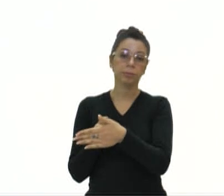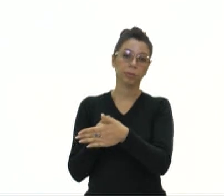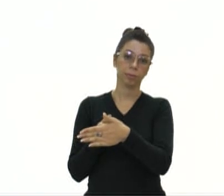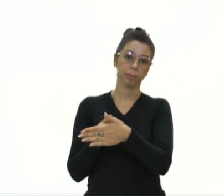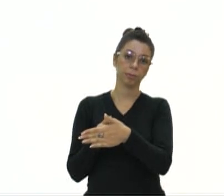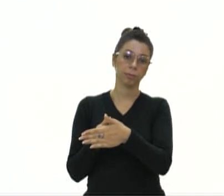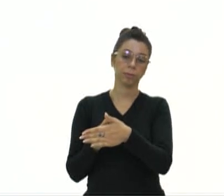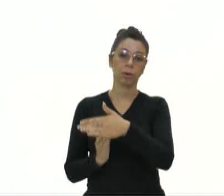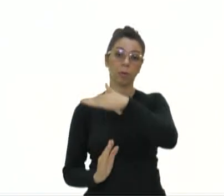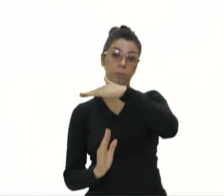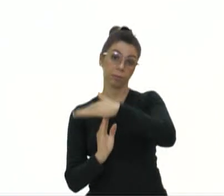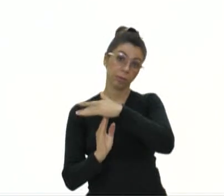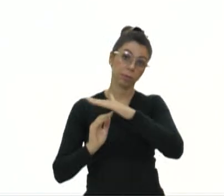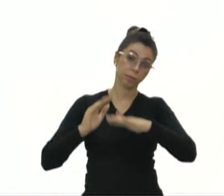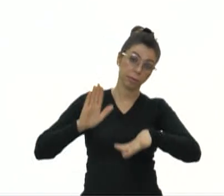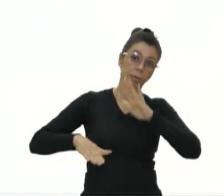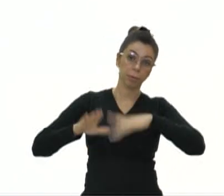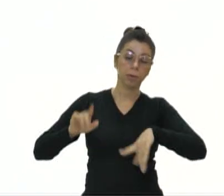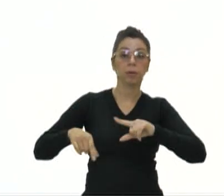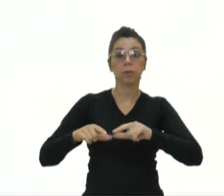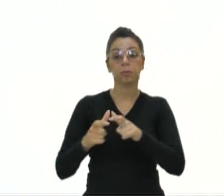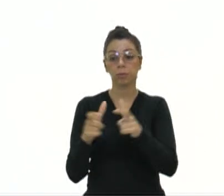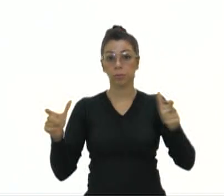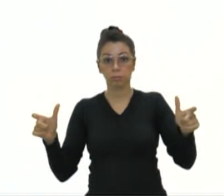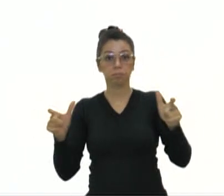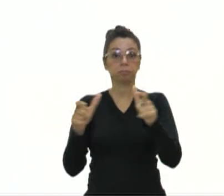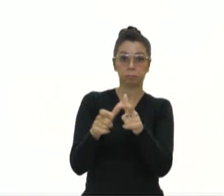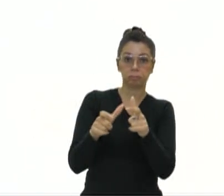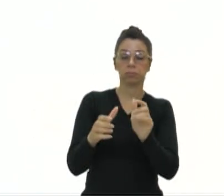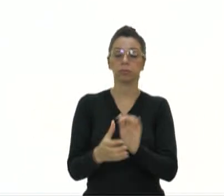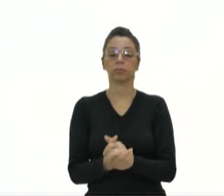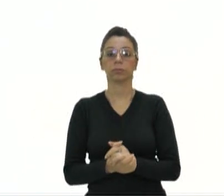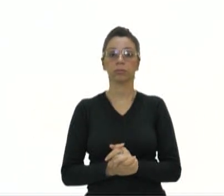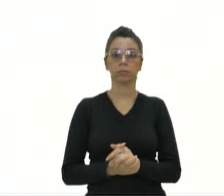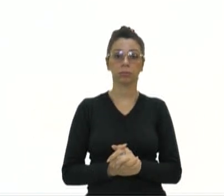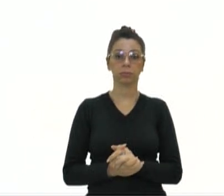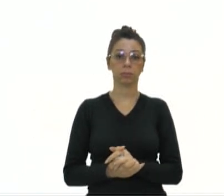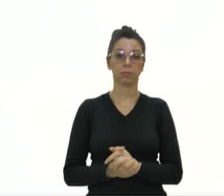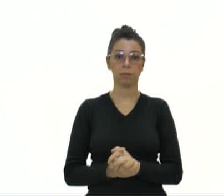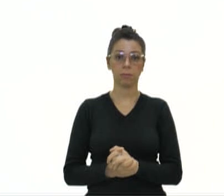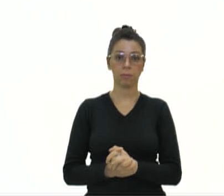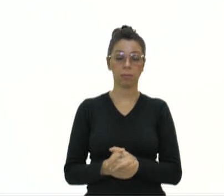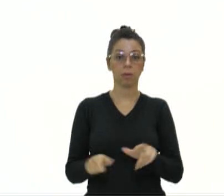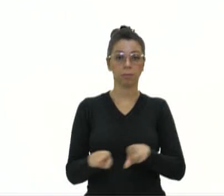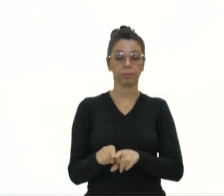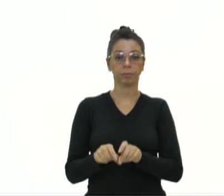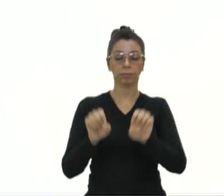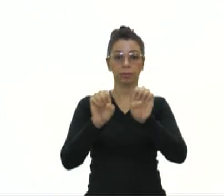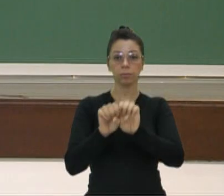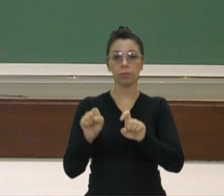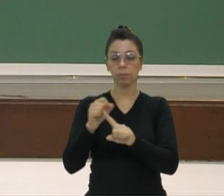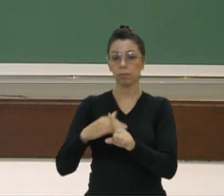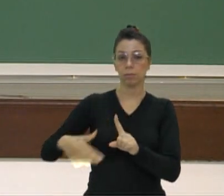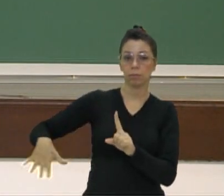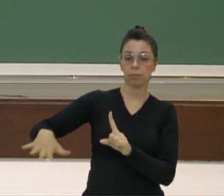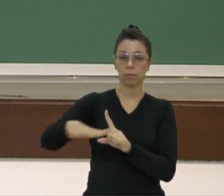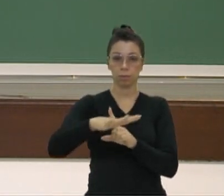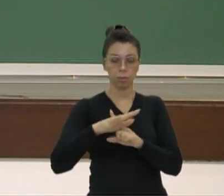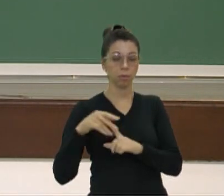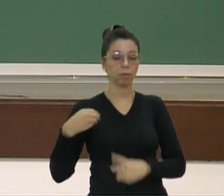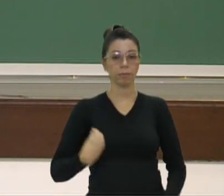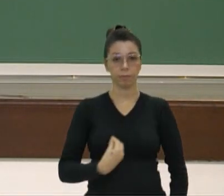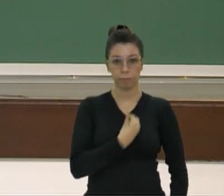dependendo do seu tamanho, e logicamente tudo isso para envolver e dar estrutura para uma nação viver, ao qual